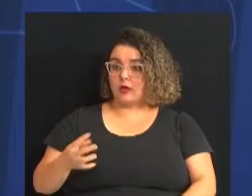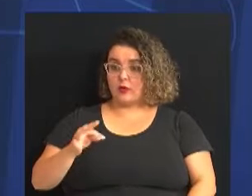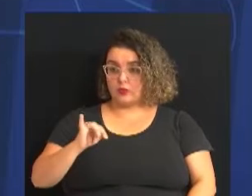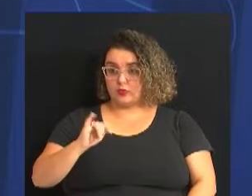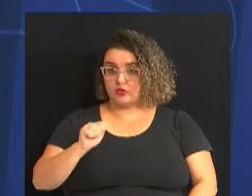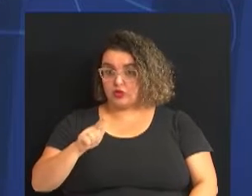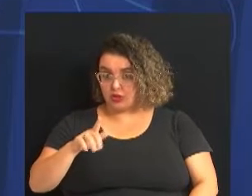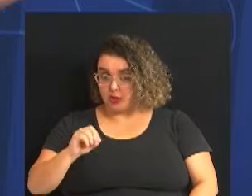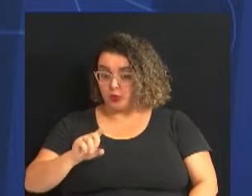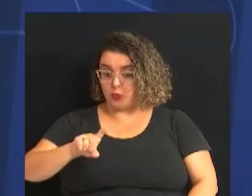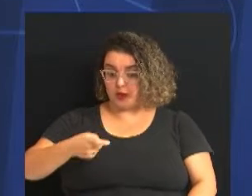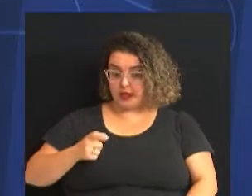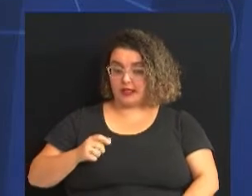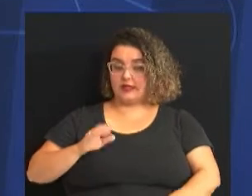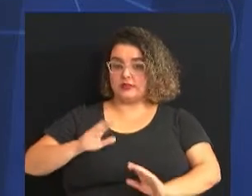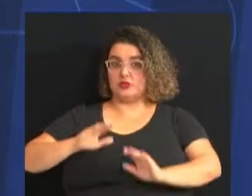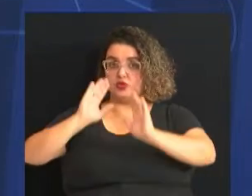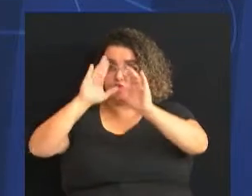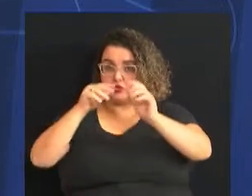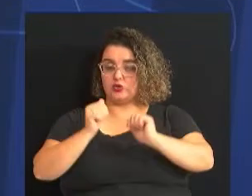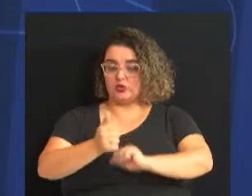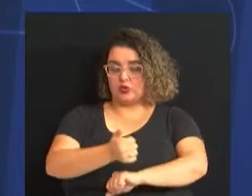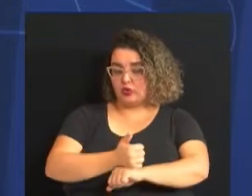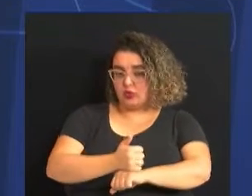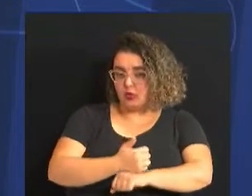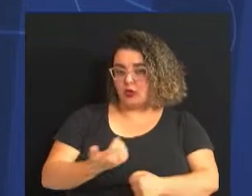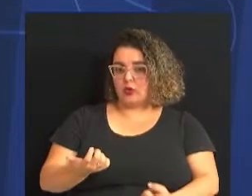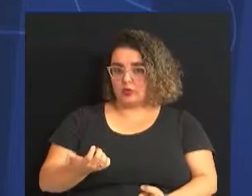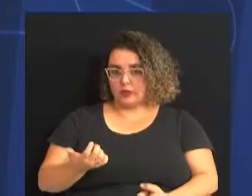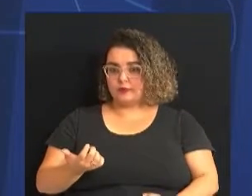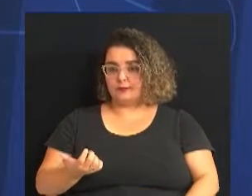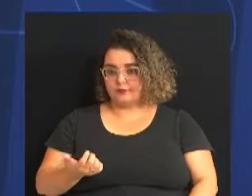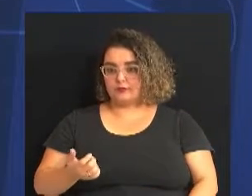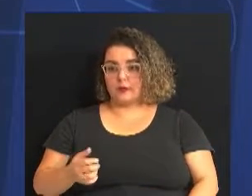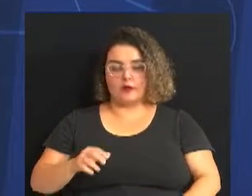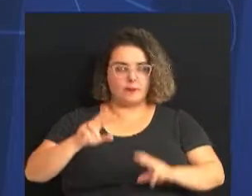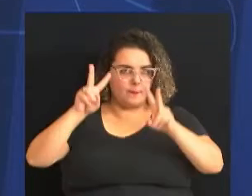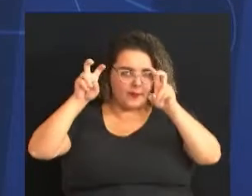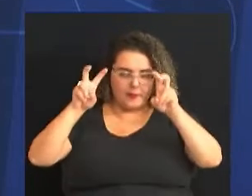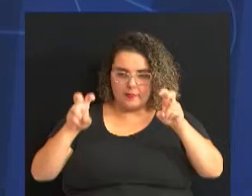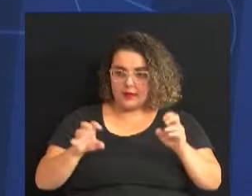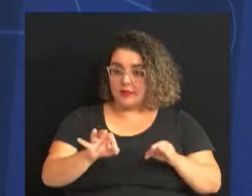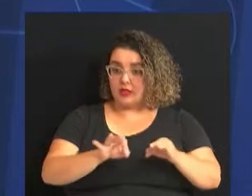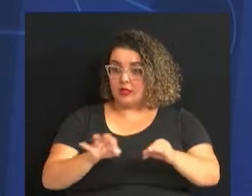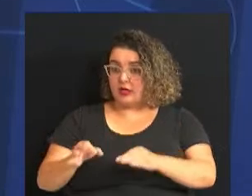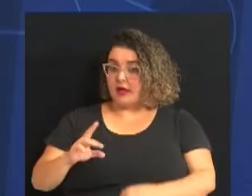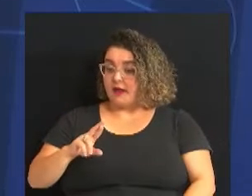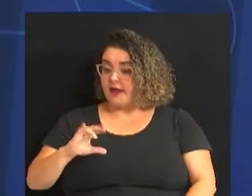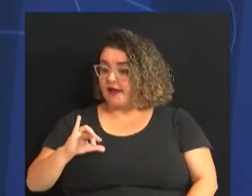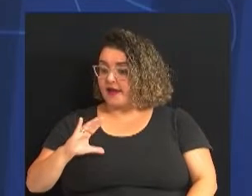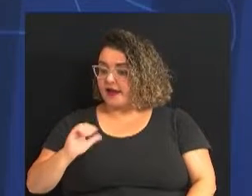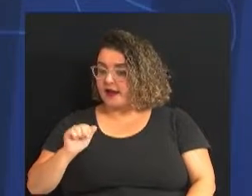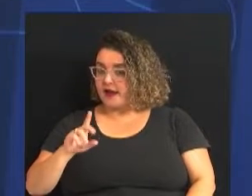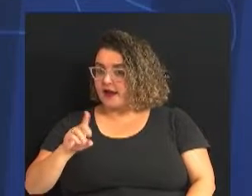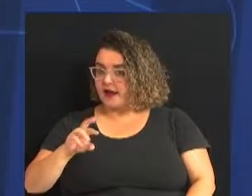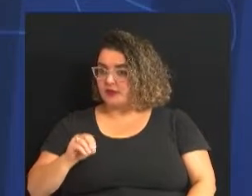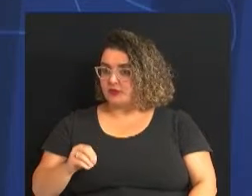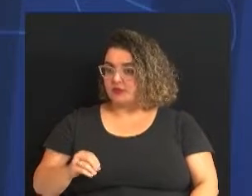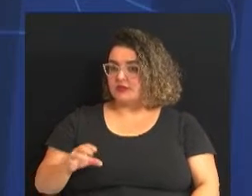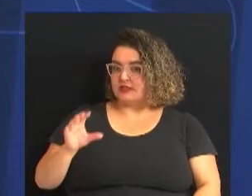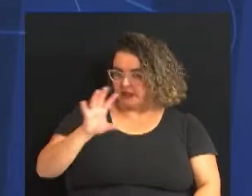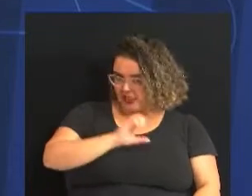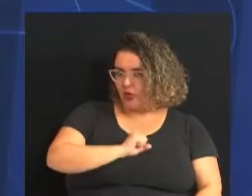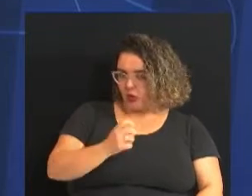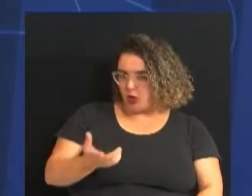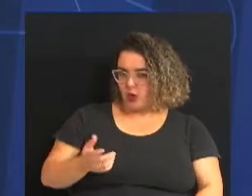ex-jogador de basquete. Então tem muitos assuntos para a gente poder abordar aqui no nosso programa. Ricardo, você gosta desse período de julho que nós estamos, que é